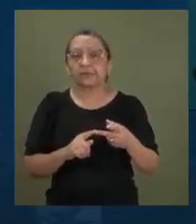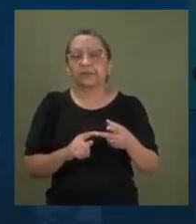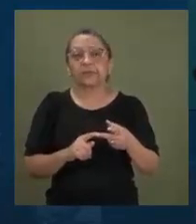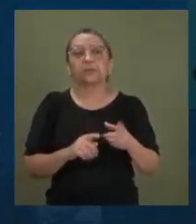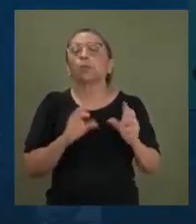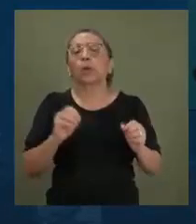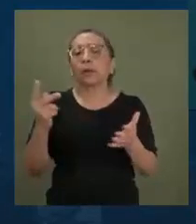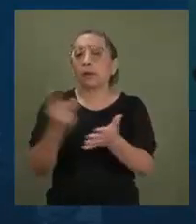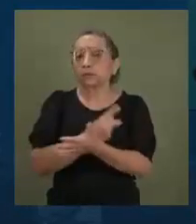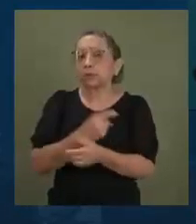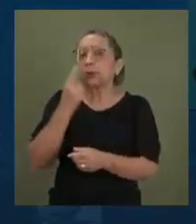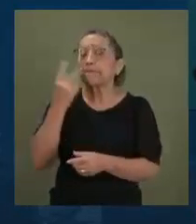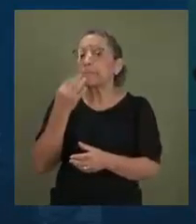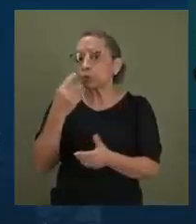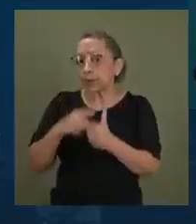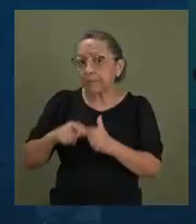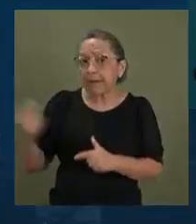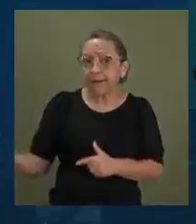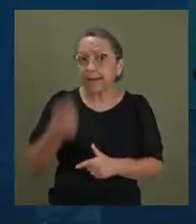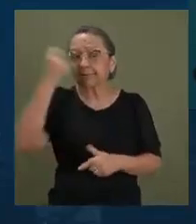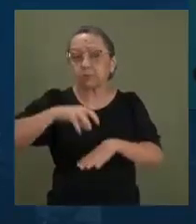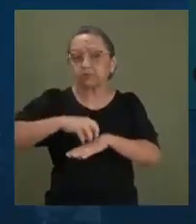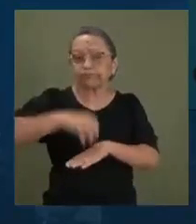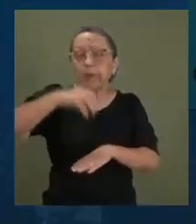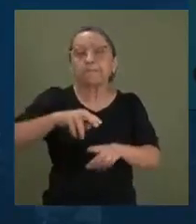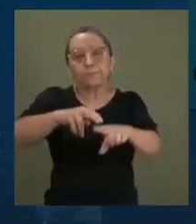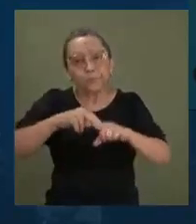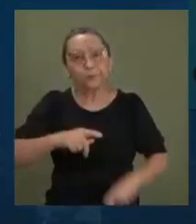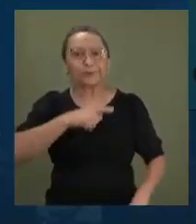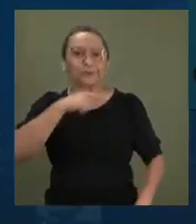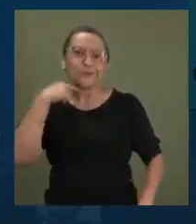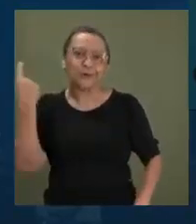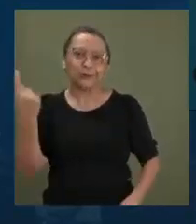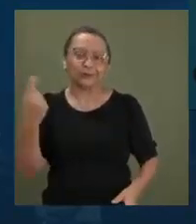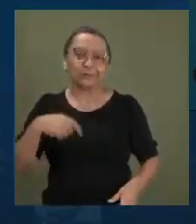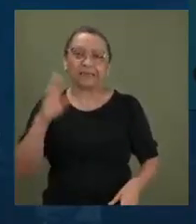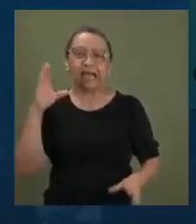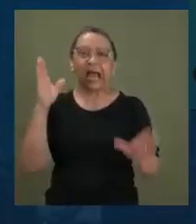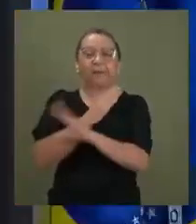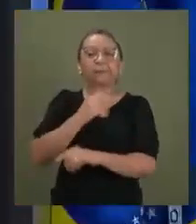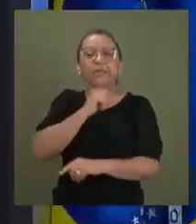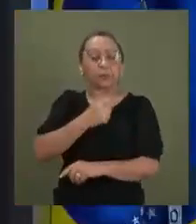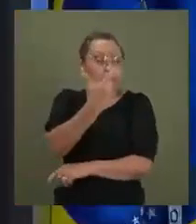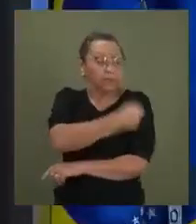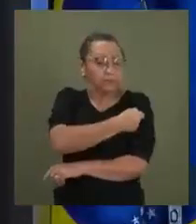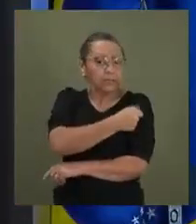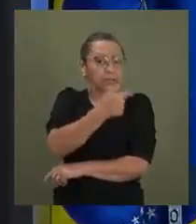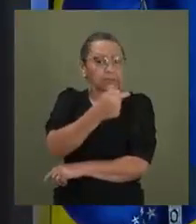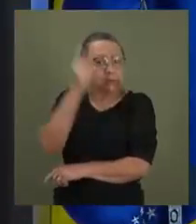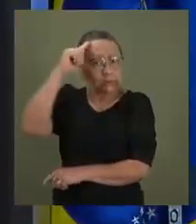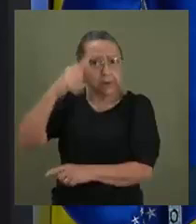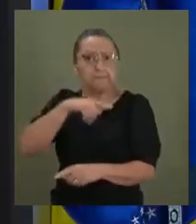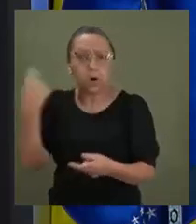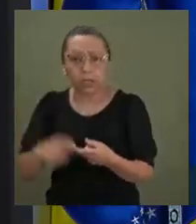causando alto potencial inflamatório. Por isso das mortes mais cedo, 7 dias, 3 dias,